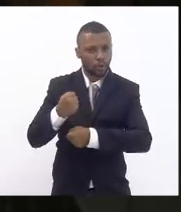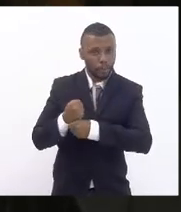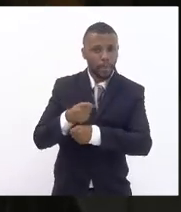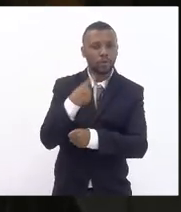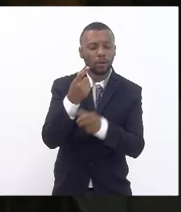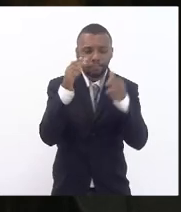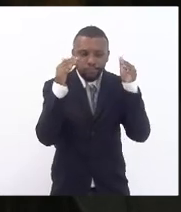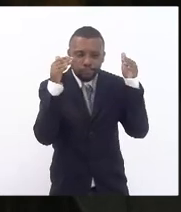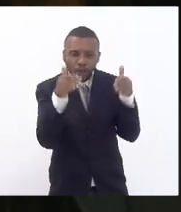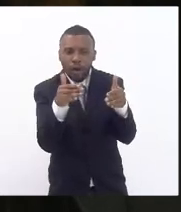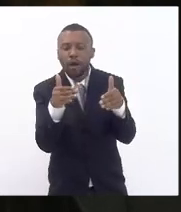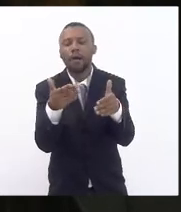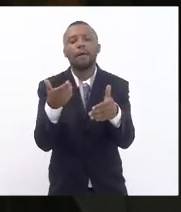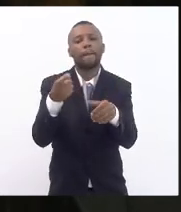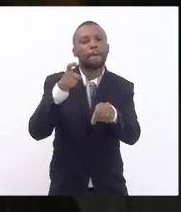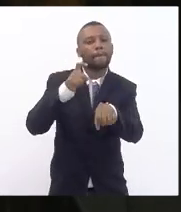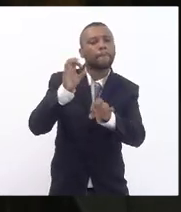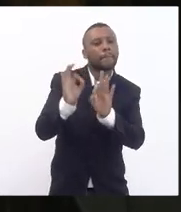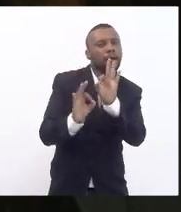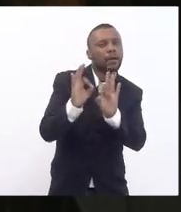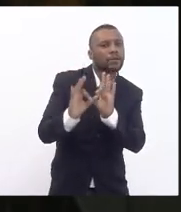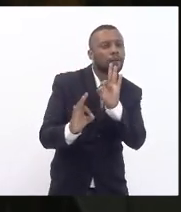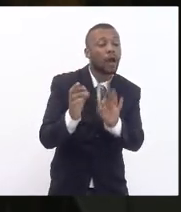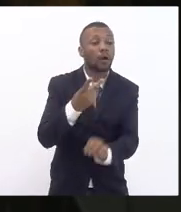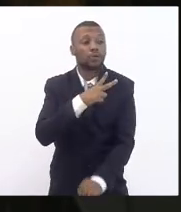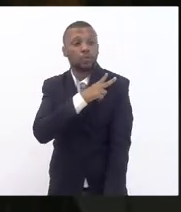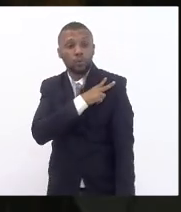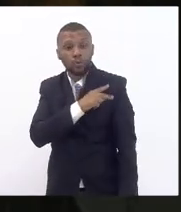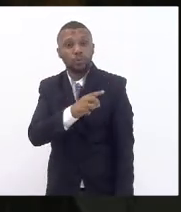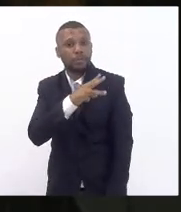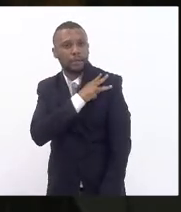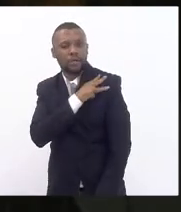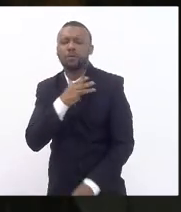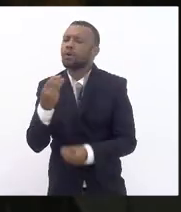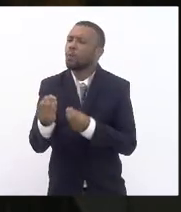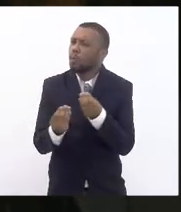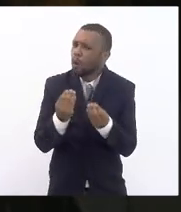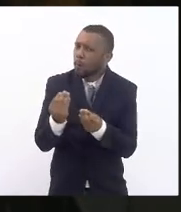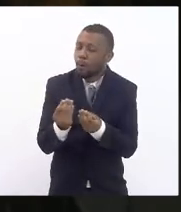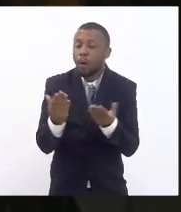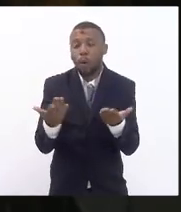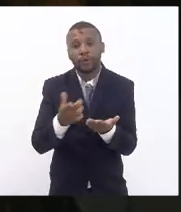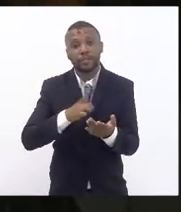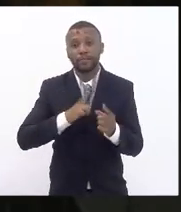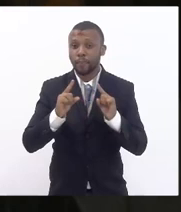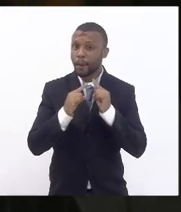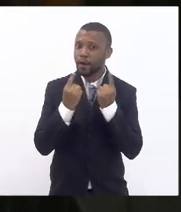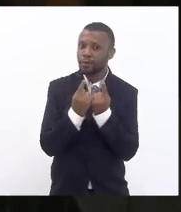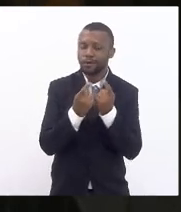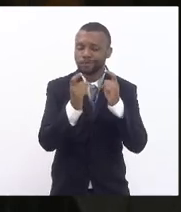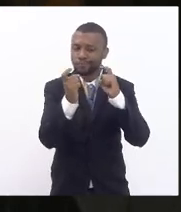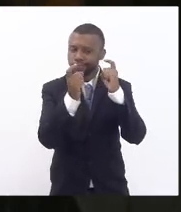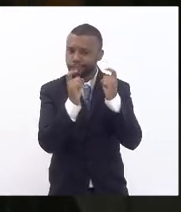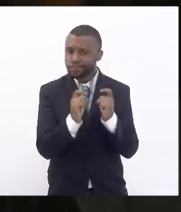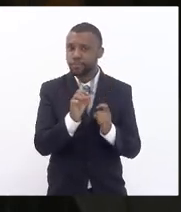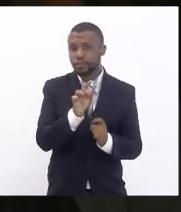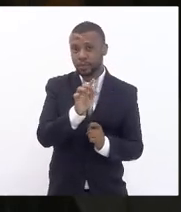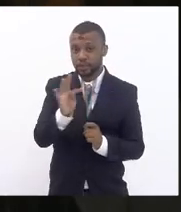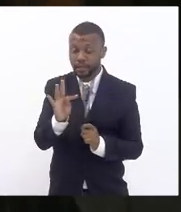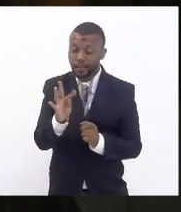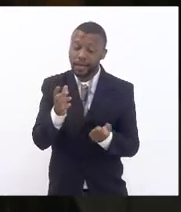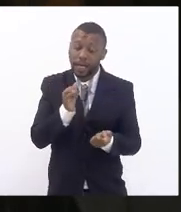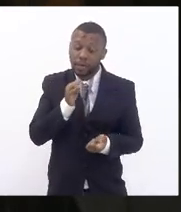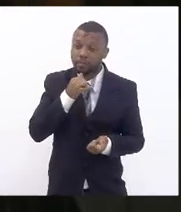planejar como vão ser o segundo e o terceiro ano. Hoje fizemos uma reunião do GT, infelizmente não teve ainda o desdobramento que a gente